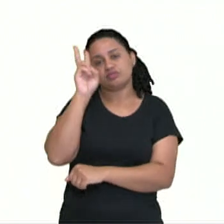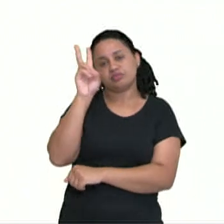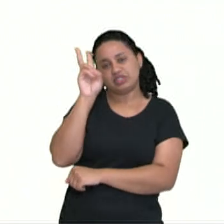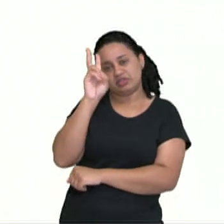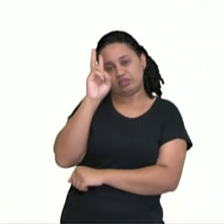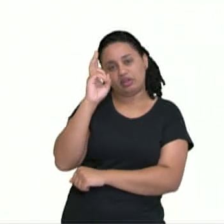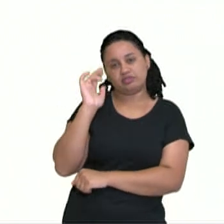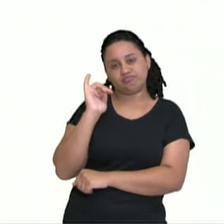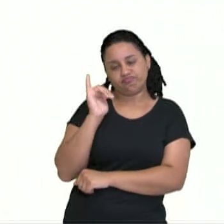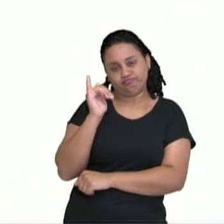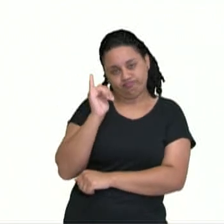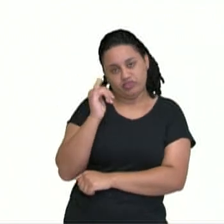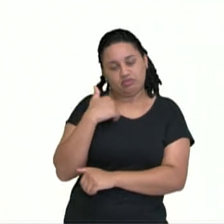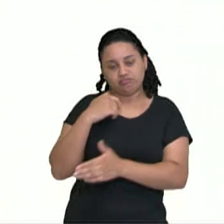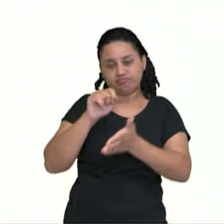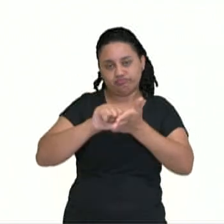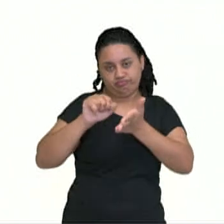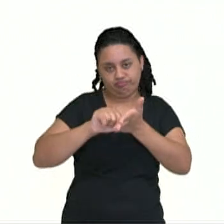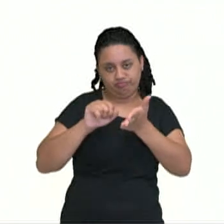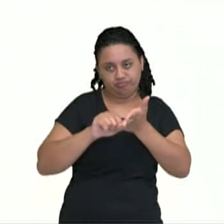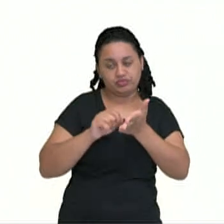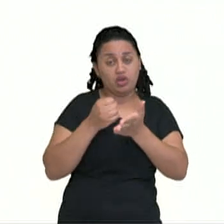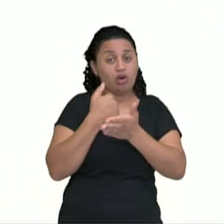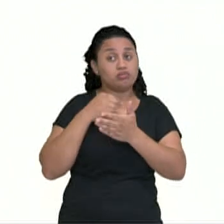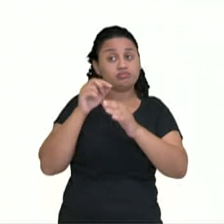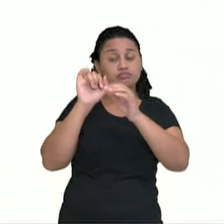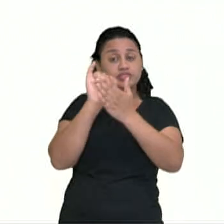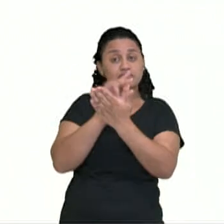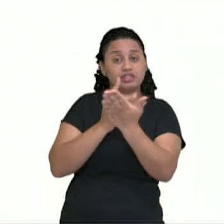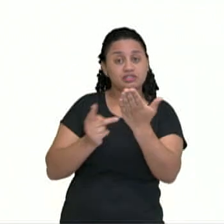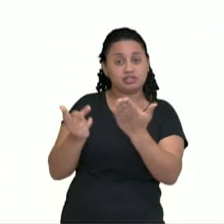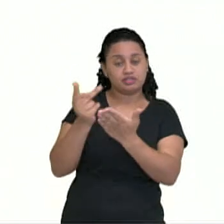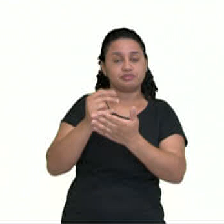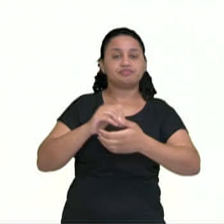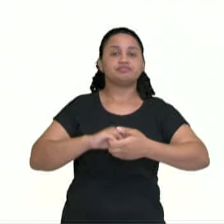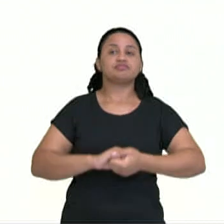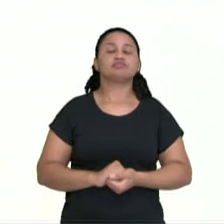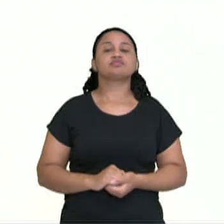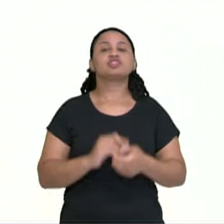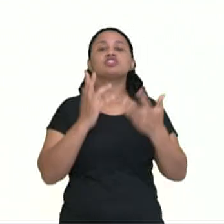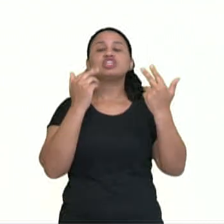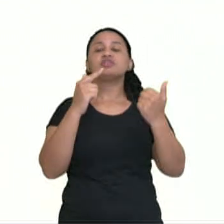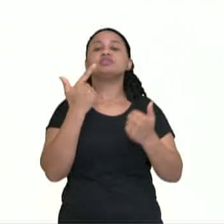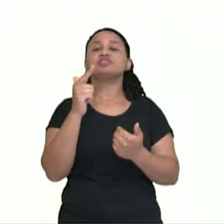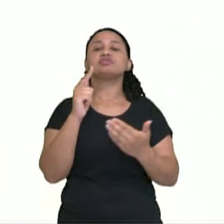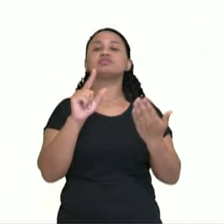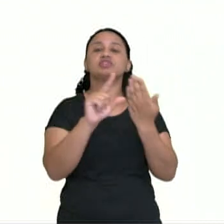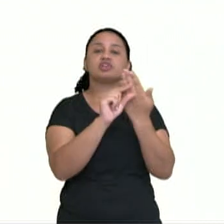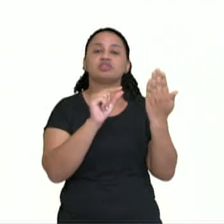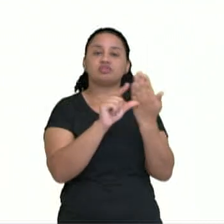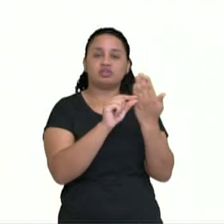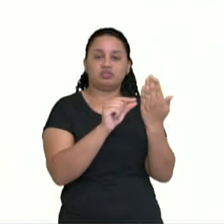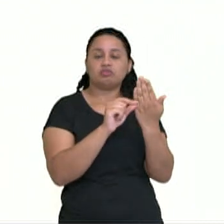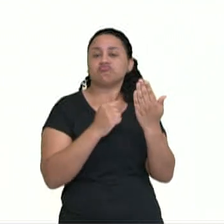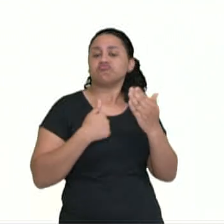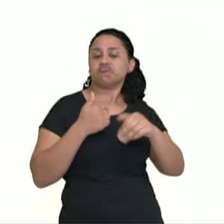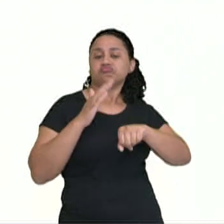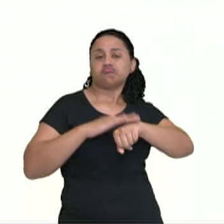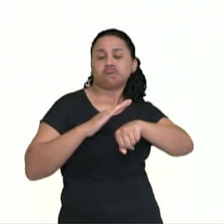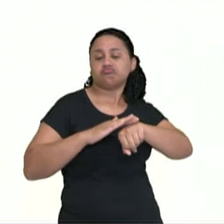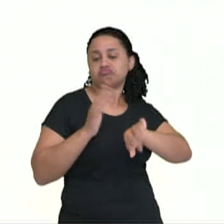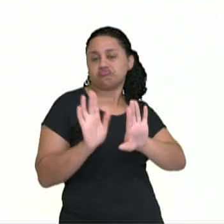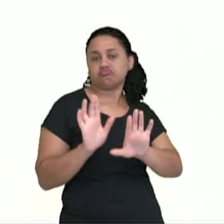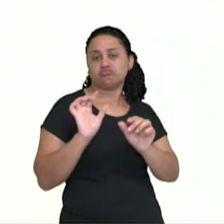oral, escrita ou gráfica. Geralmente não possuem um autor, elas são autônomas. É